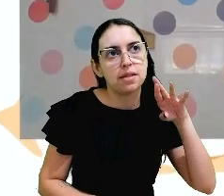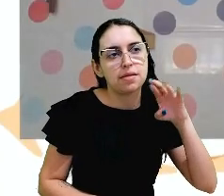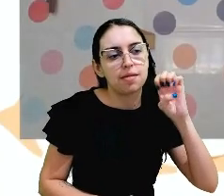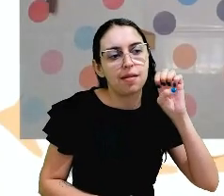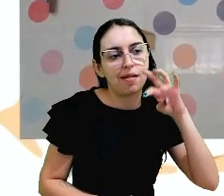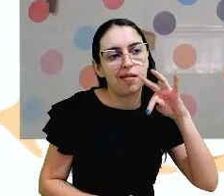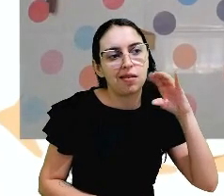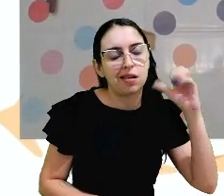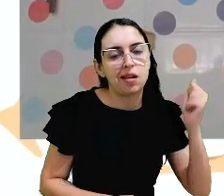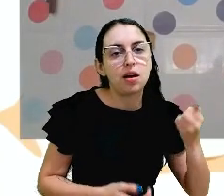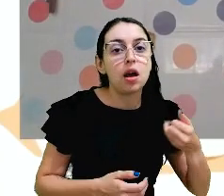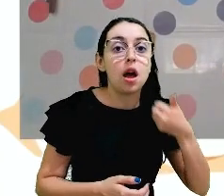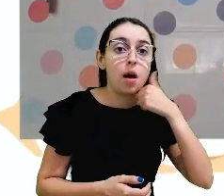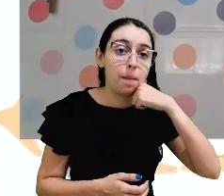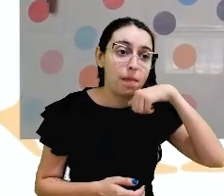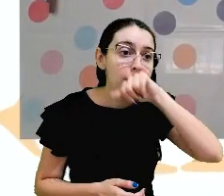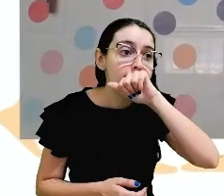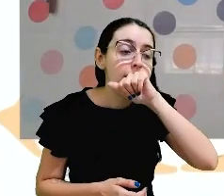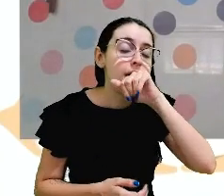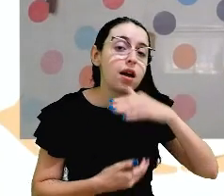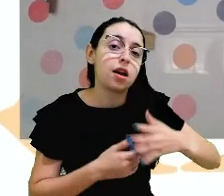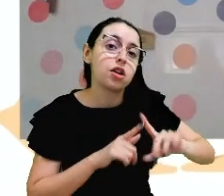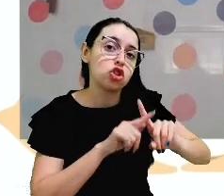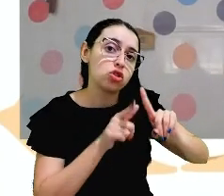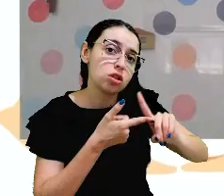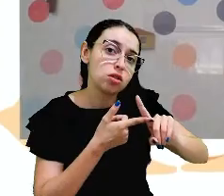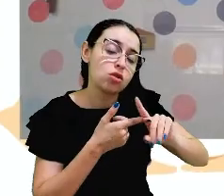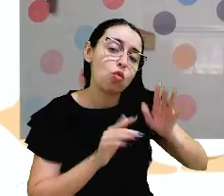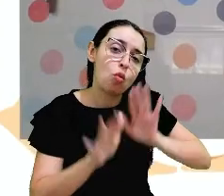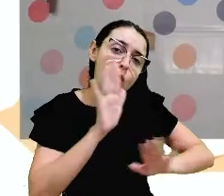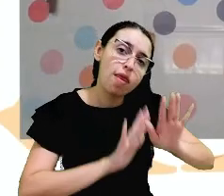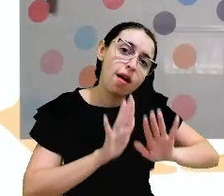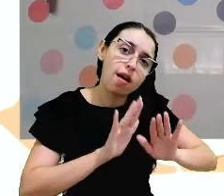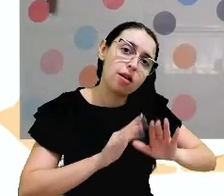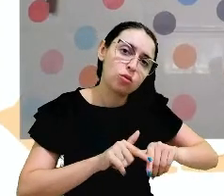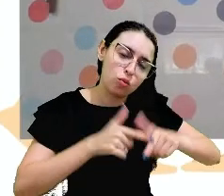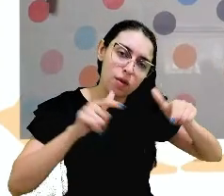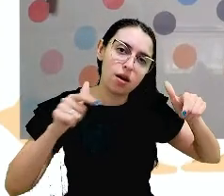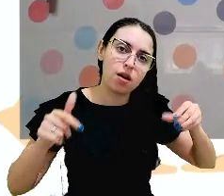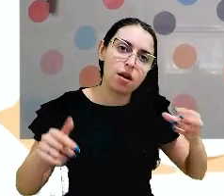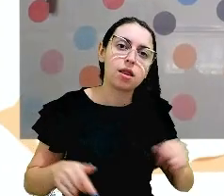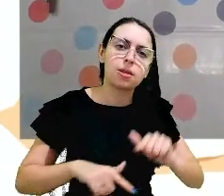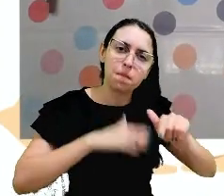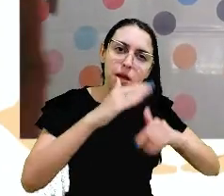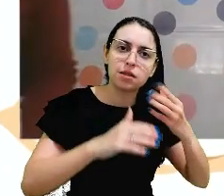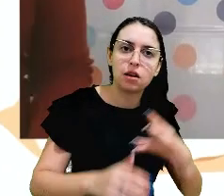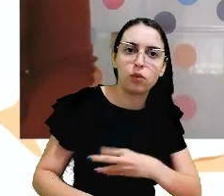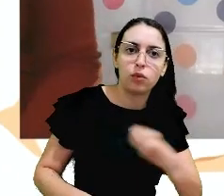tenham um cuidado maior e possam depois passar isso aos seus filhos. Uma boa tarde a todos.